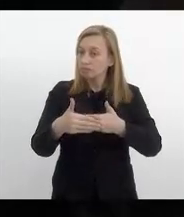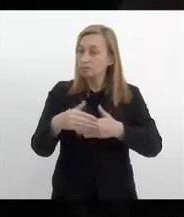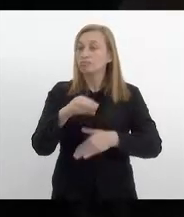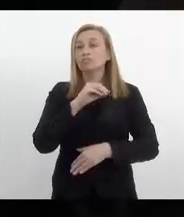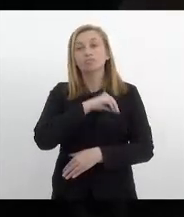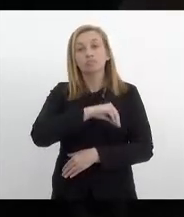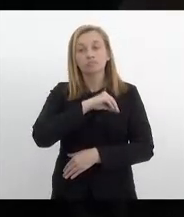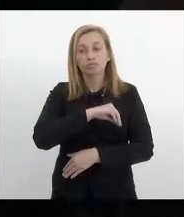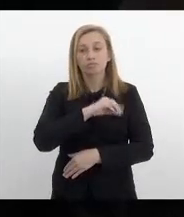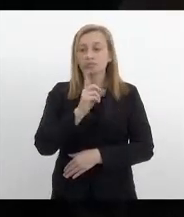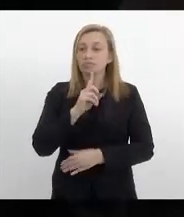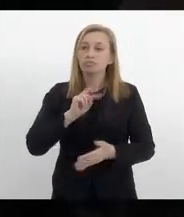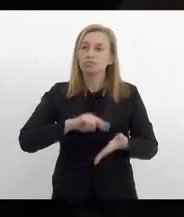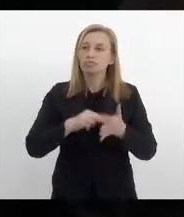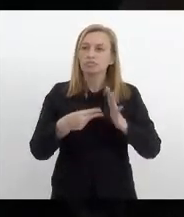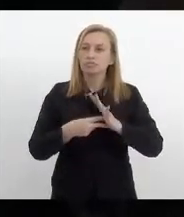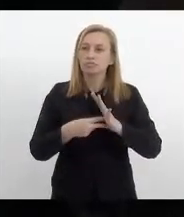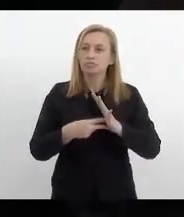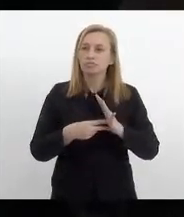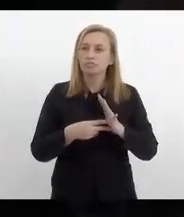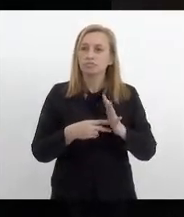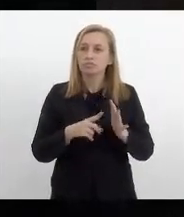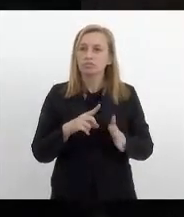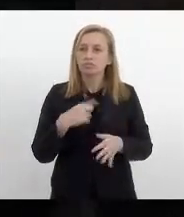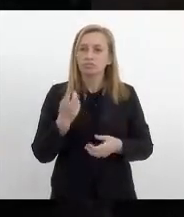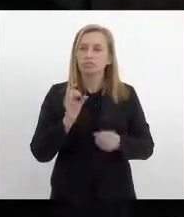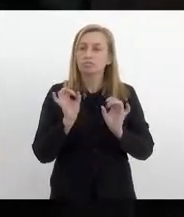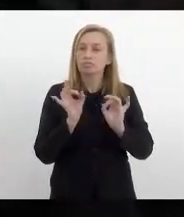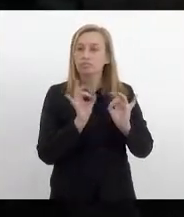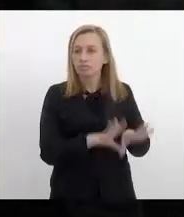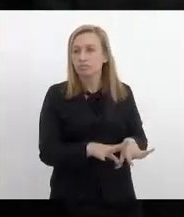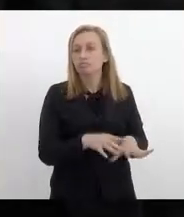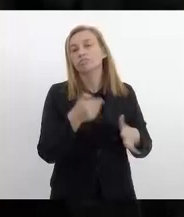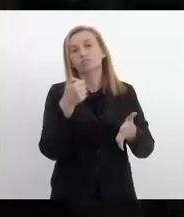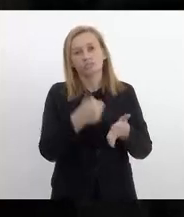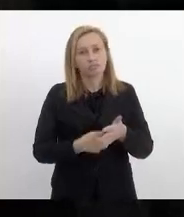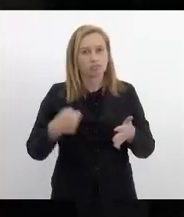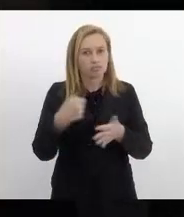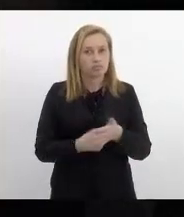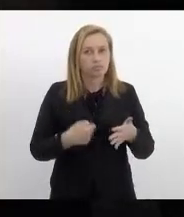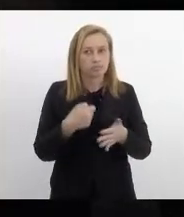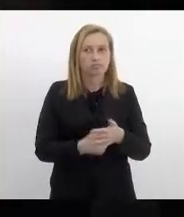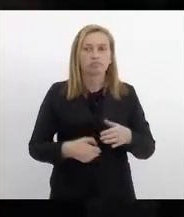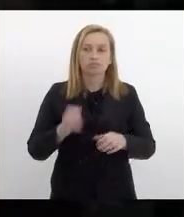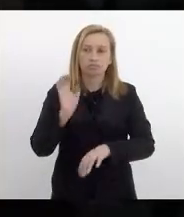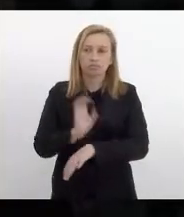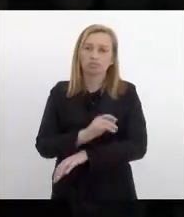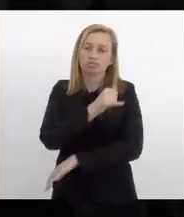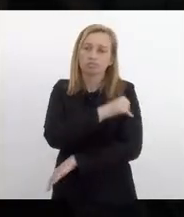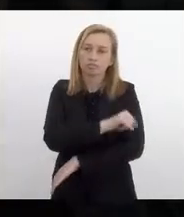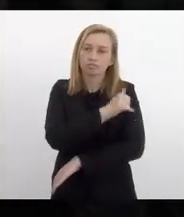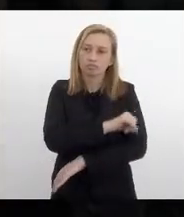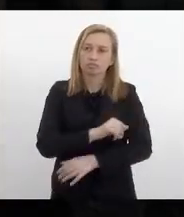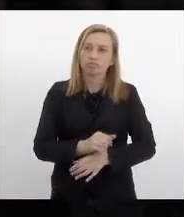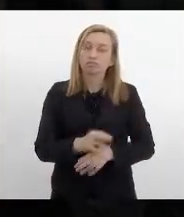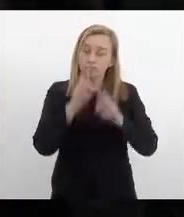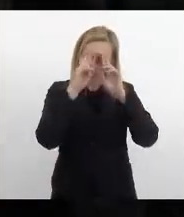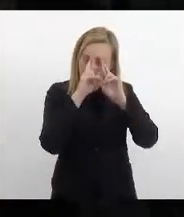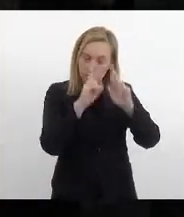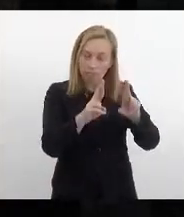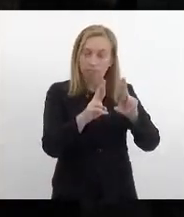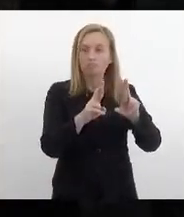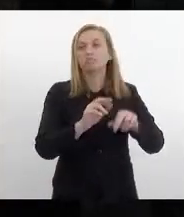salarial, não significa que nós vamos abandonar a luta para que o Estado do Rio de Janeiro